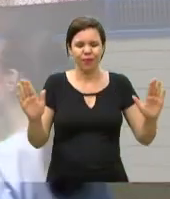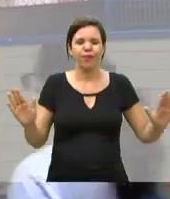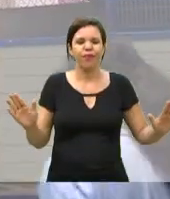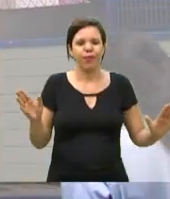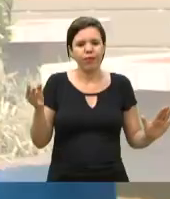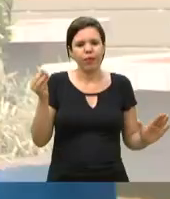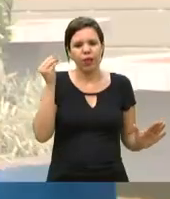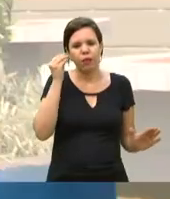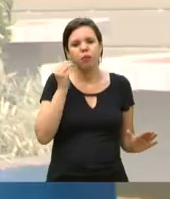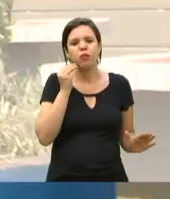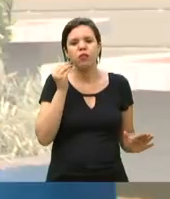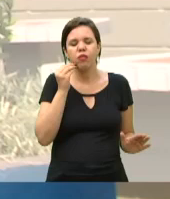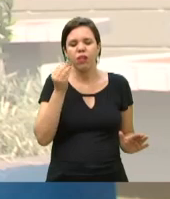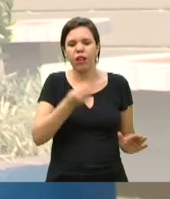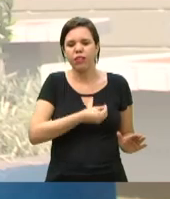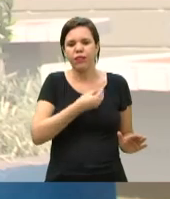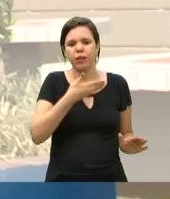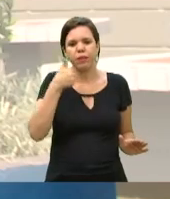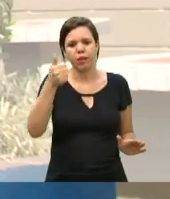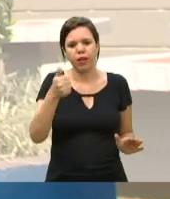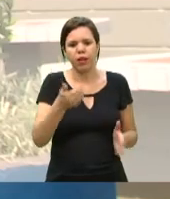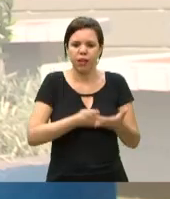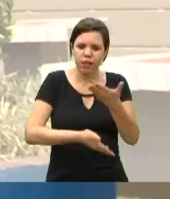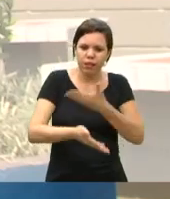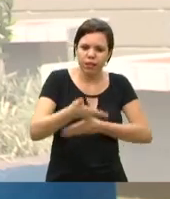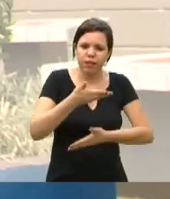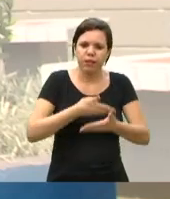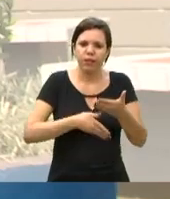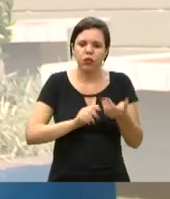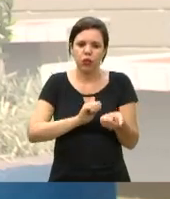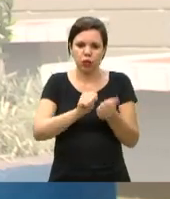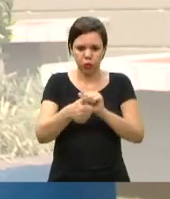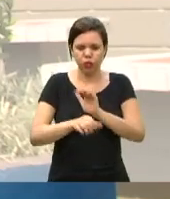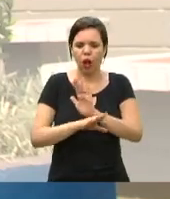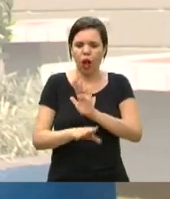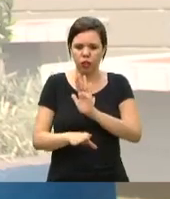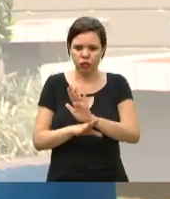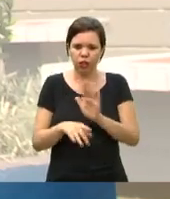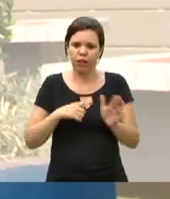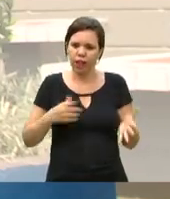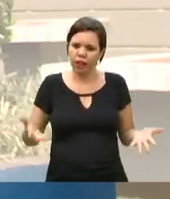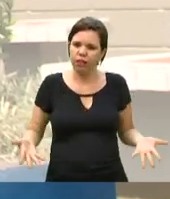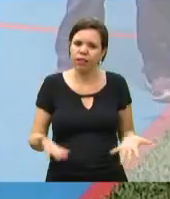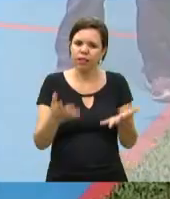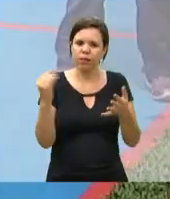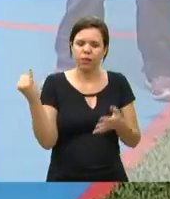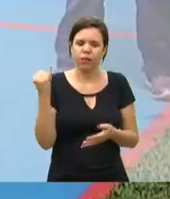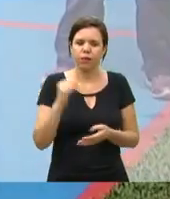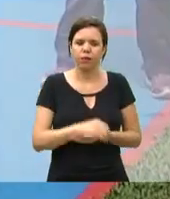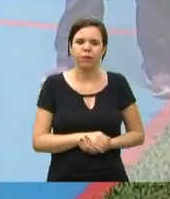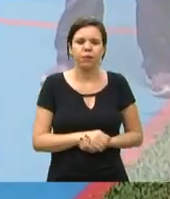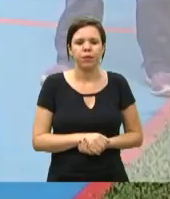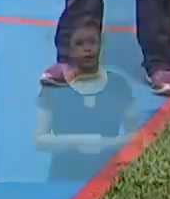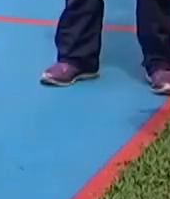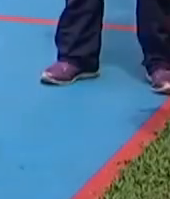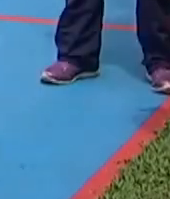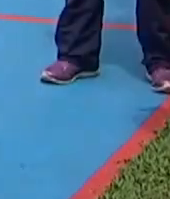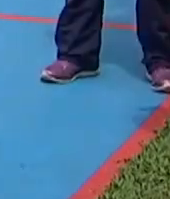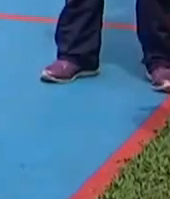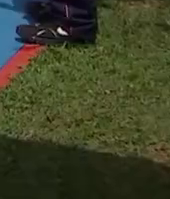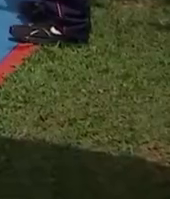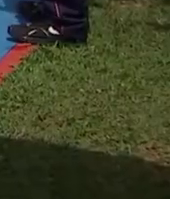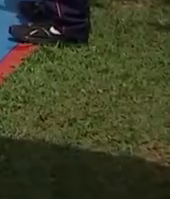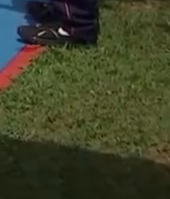vida melhor. É muito importante isso, né? Essa socialização, né? O esporte traz isso, muito importante.